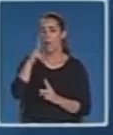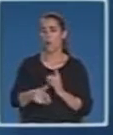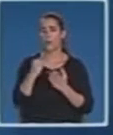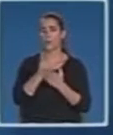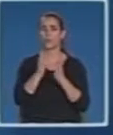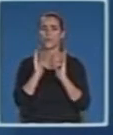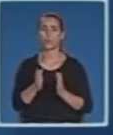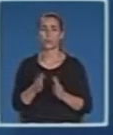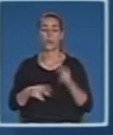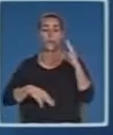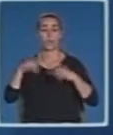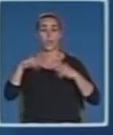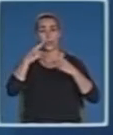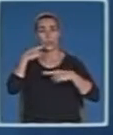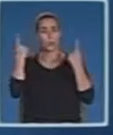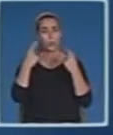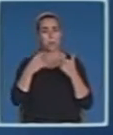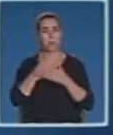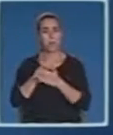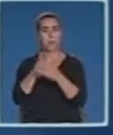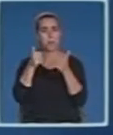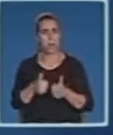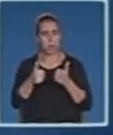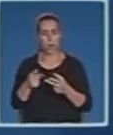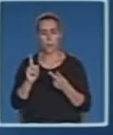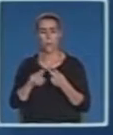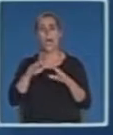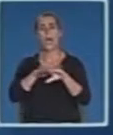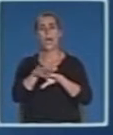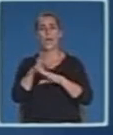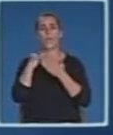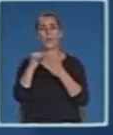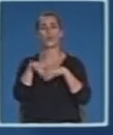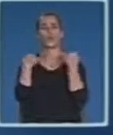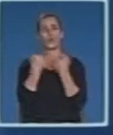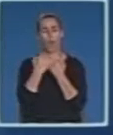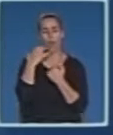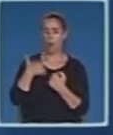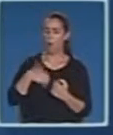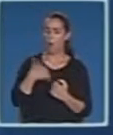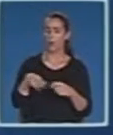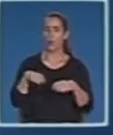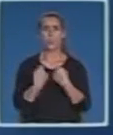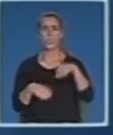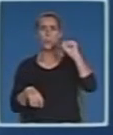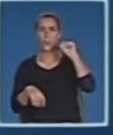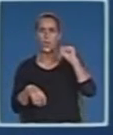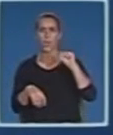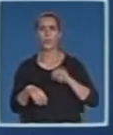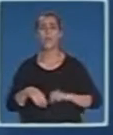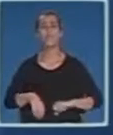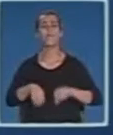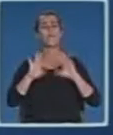as finanças públicas em ordem e temos uma rede de apoios sociais que orgulha o Partido Socialista, mas que,